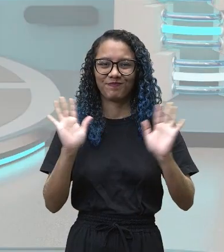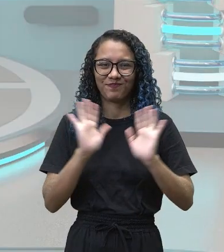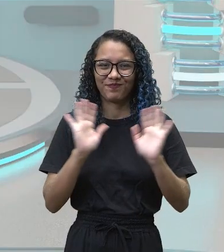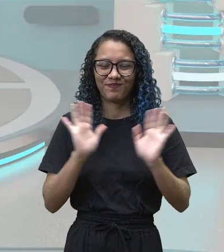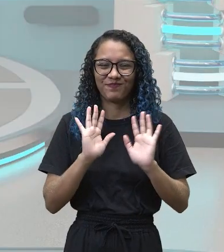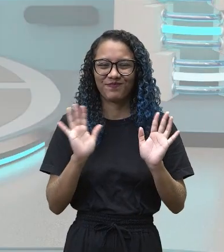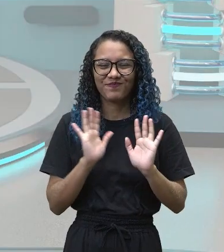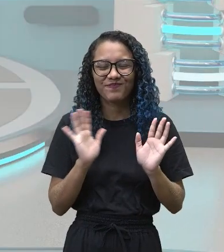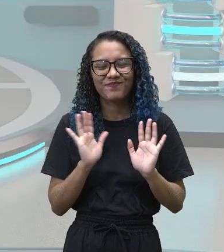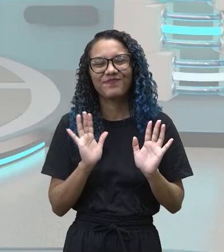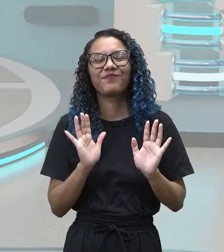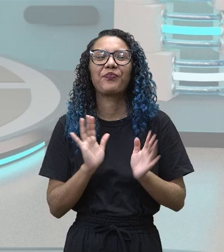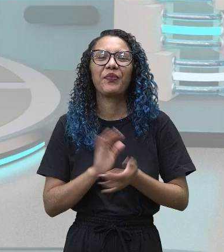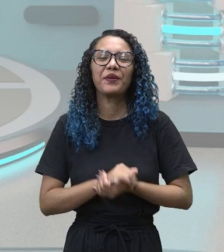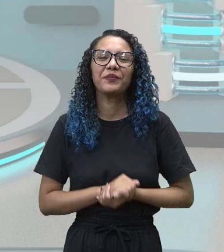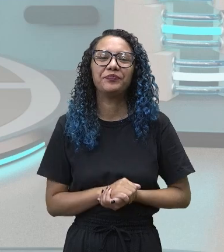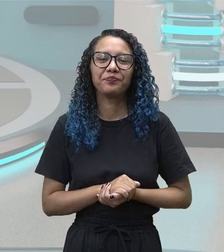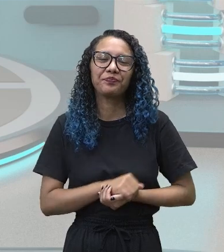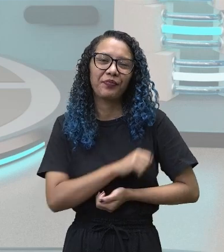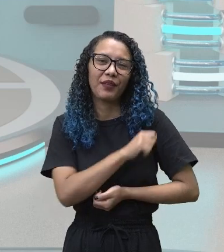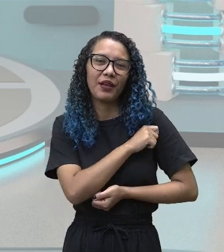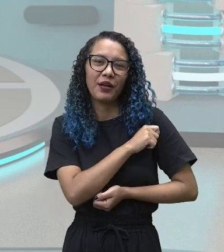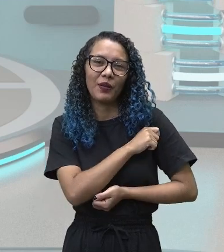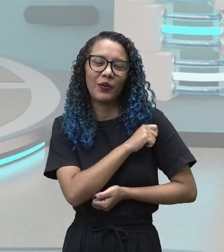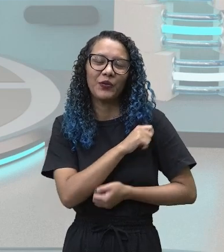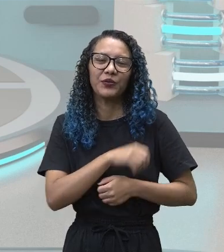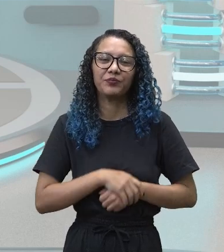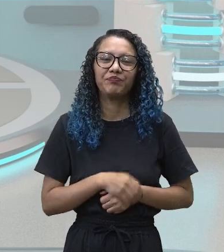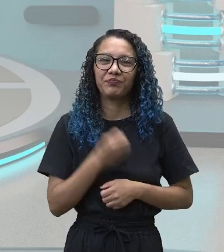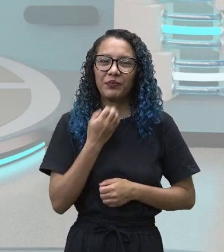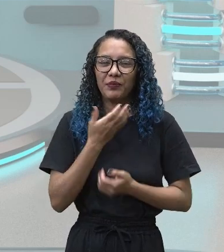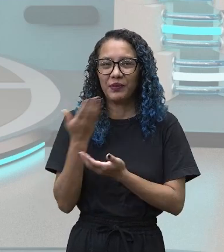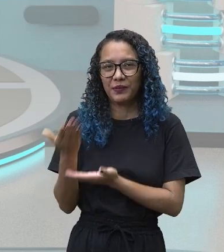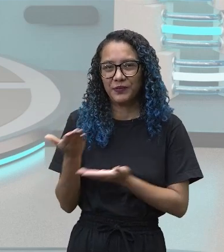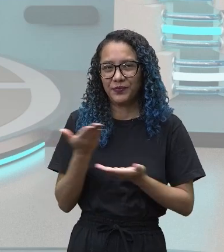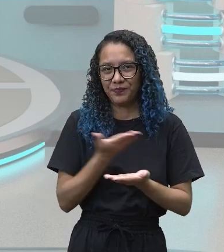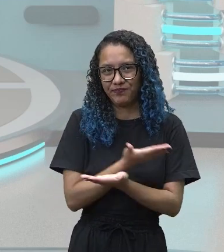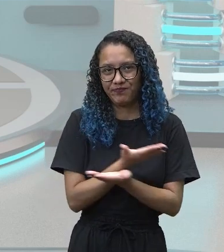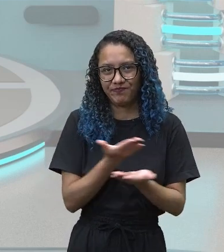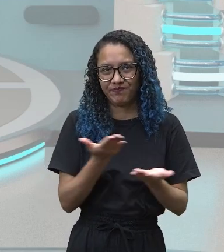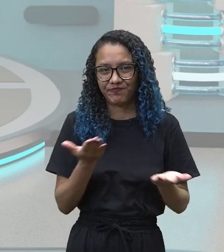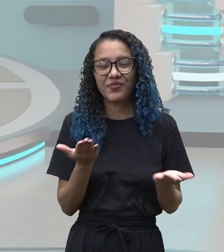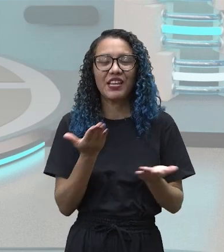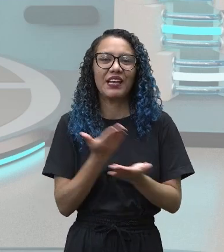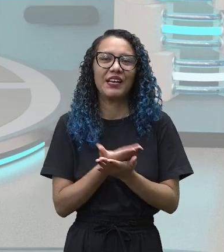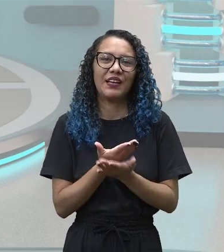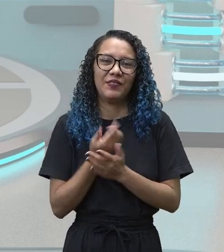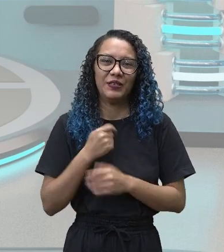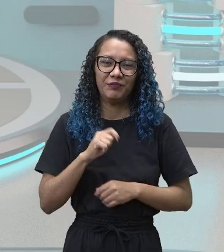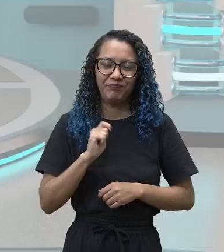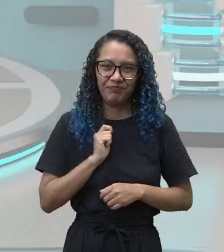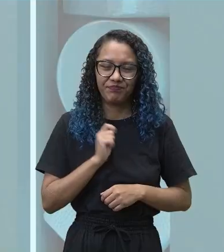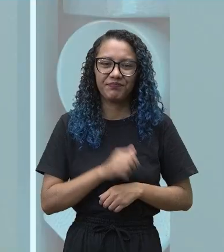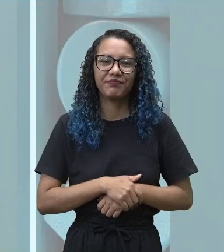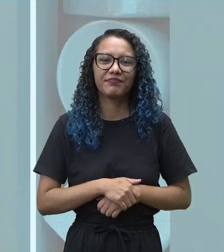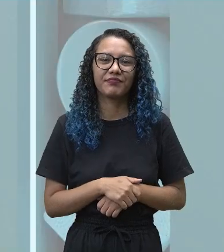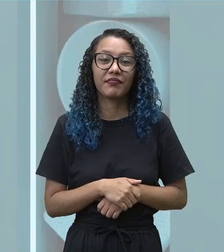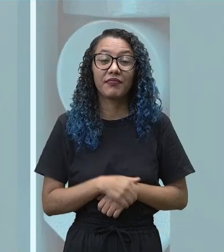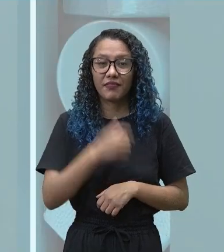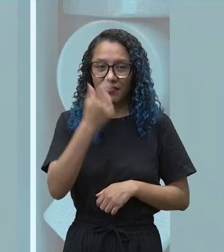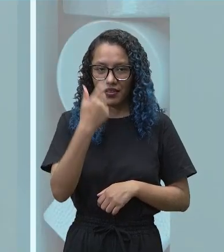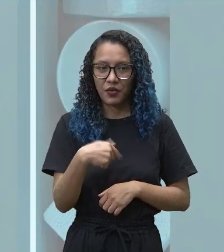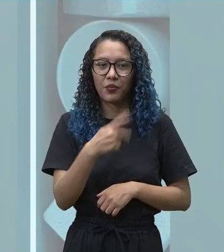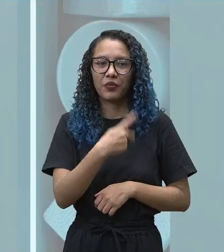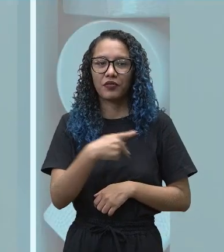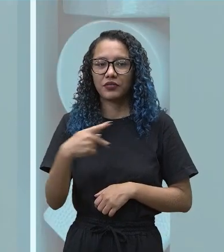Hola, mis amores, queridos alumnos, sean todos muy bienvenidos a nuestra clase de lengua española. Yo soy la